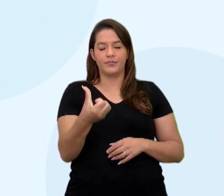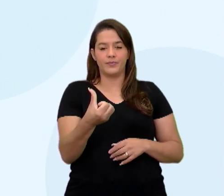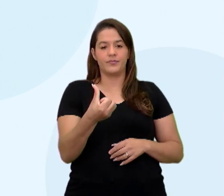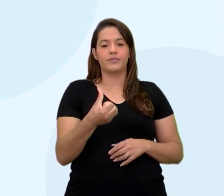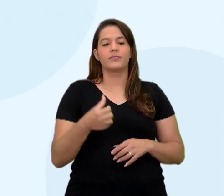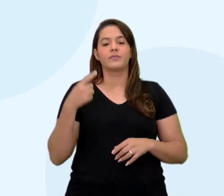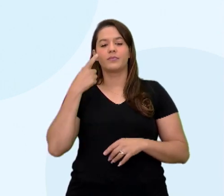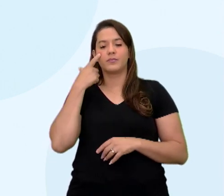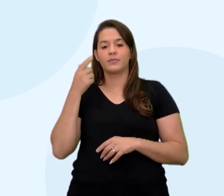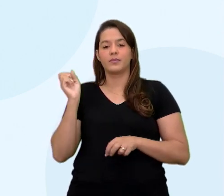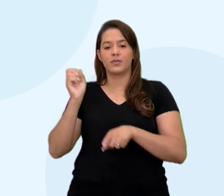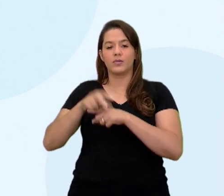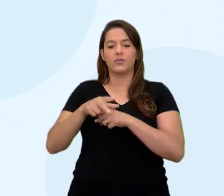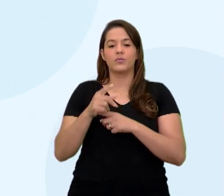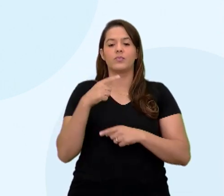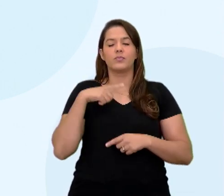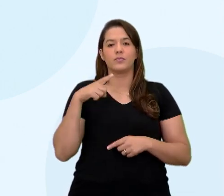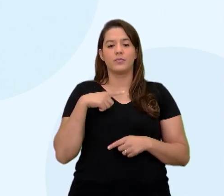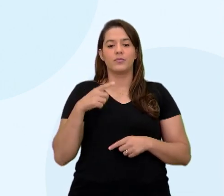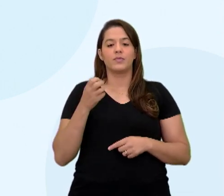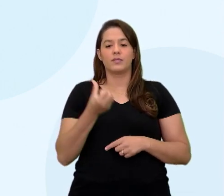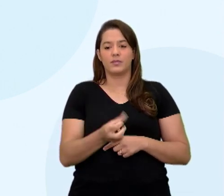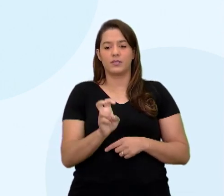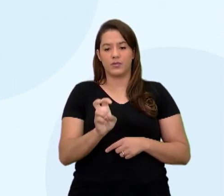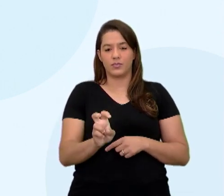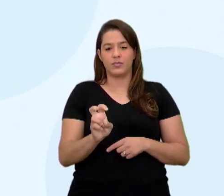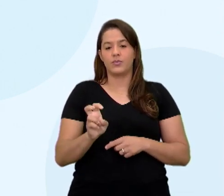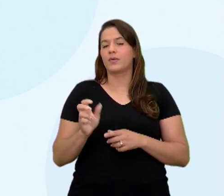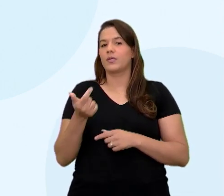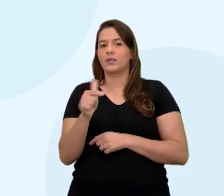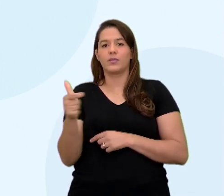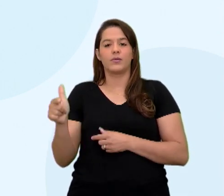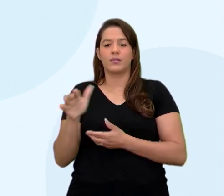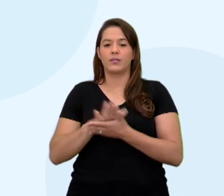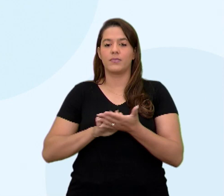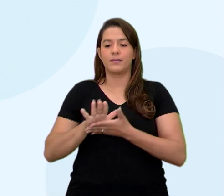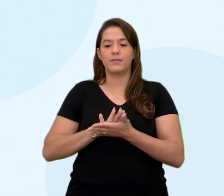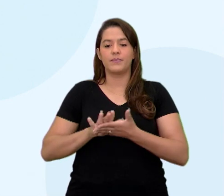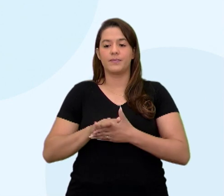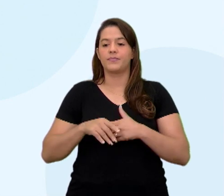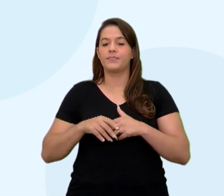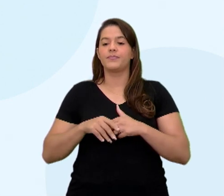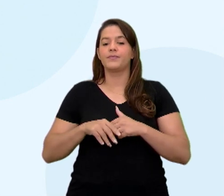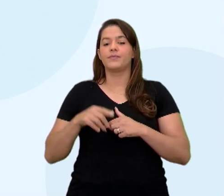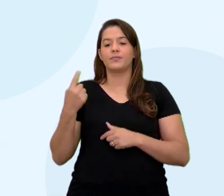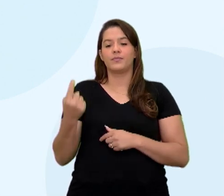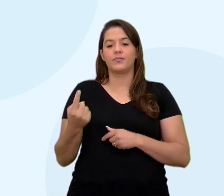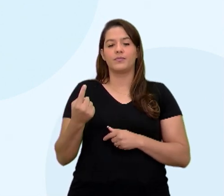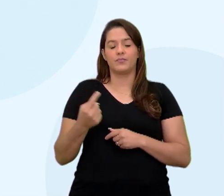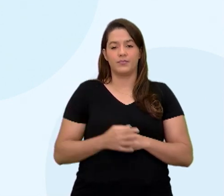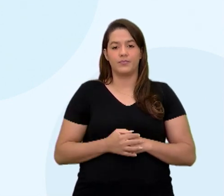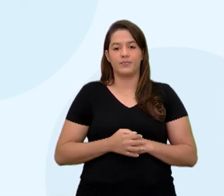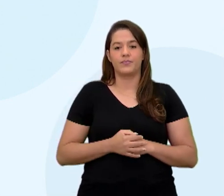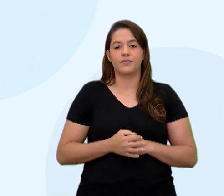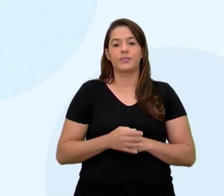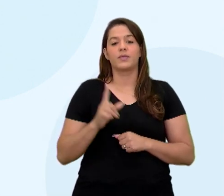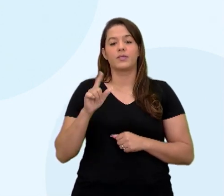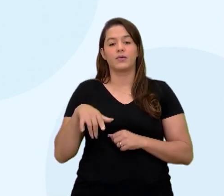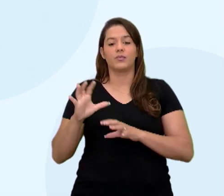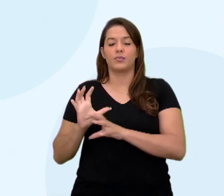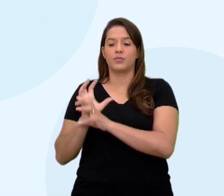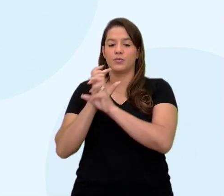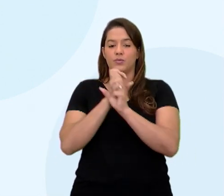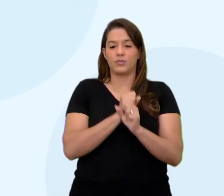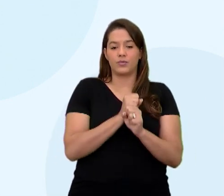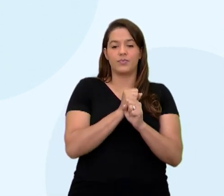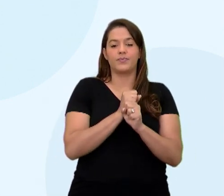ocupação, 5 pessoas. Ok? Pessoas sem ocupação lá na família Ribeiro, apenas uma. Perceba que se eu somar aqui pessoas